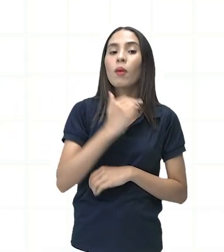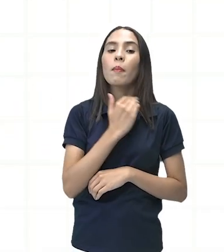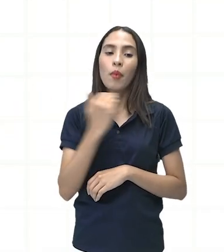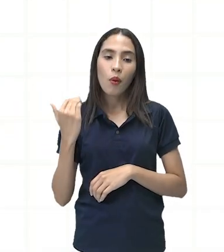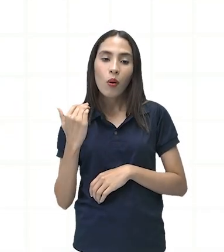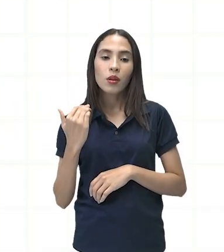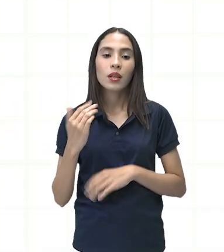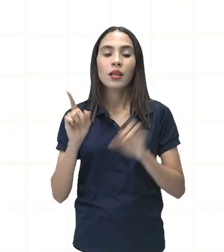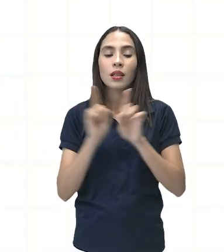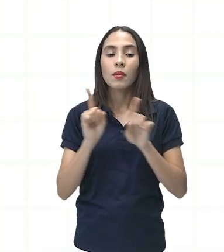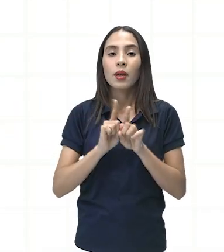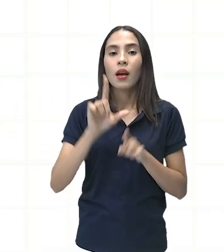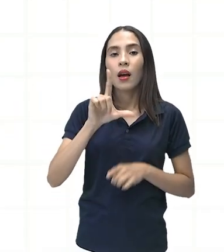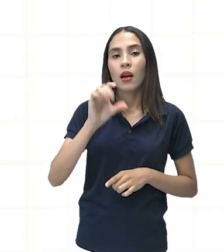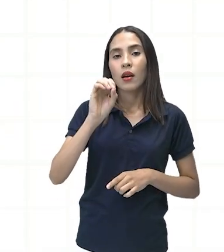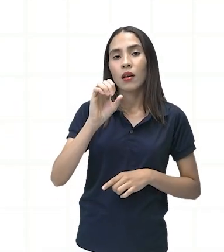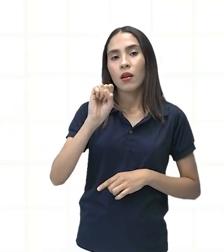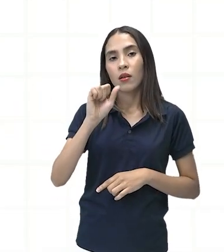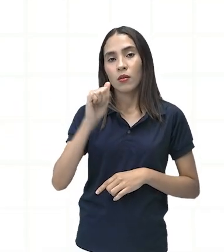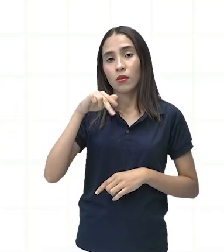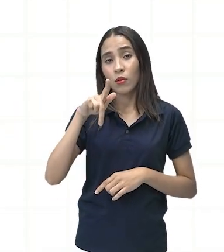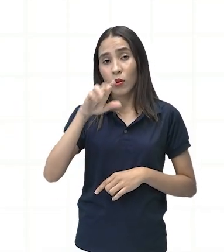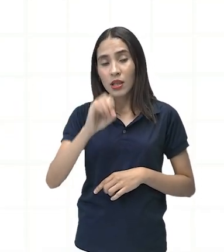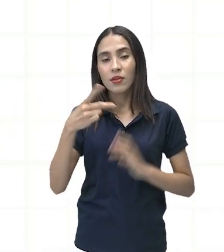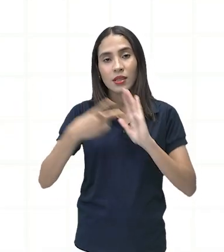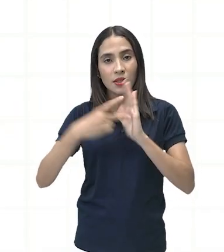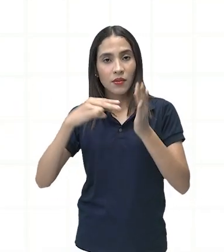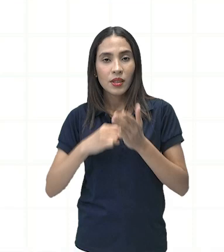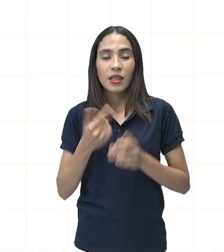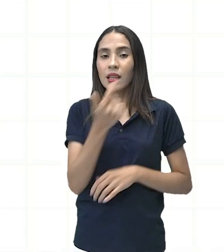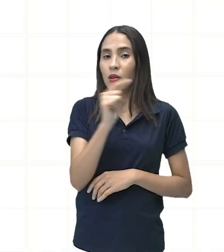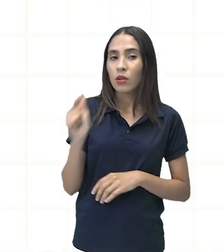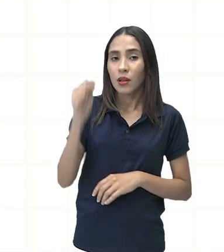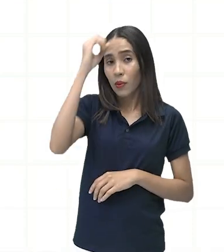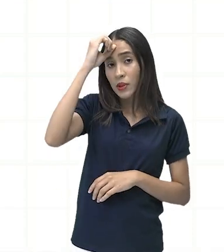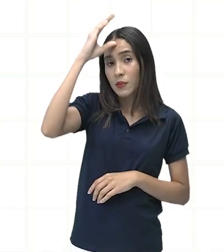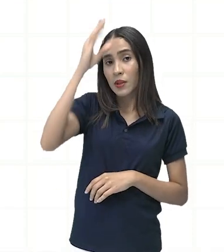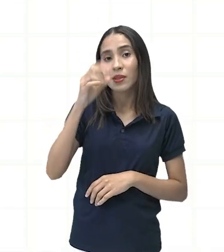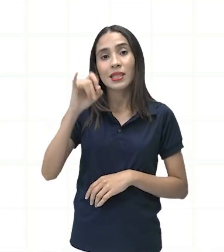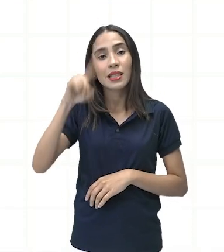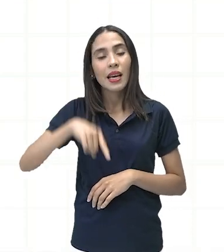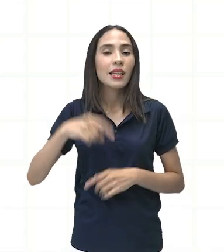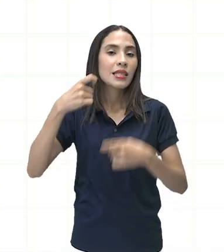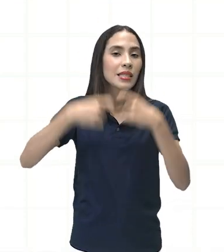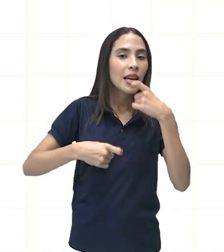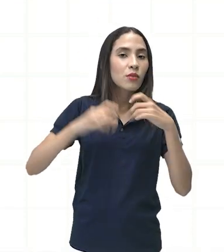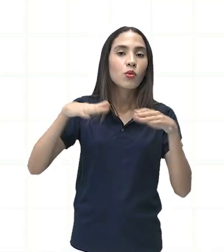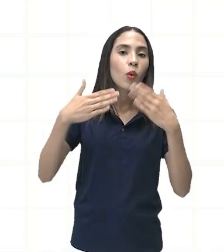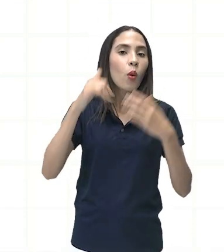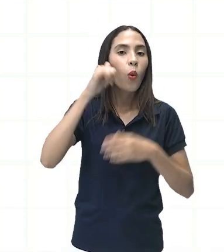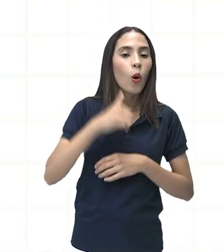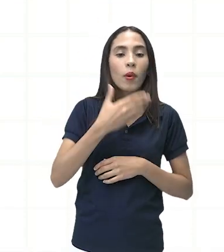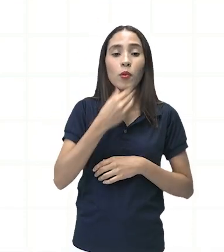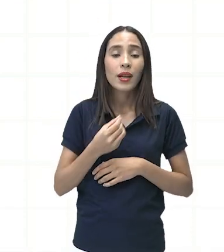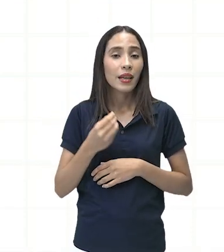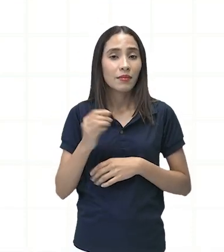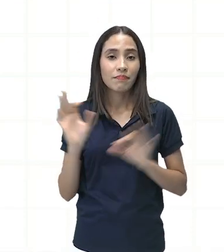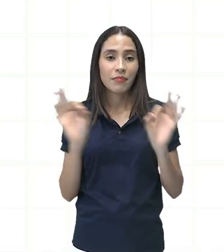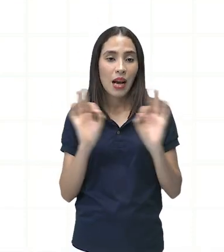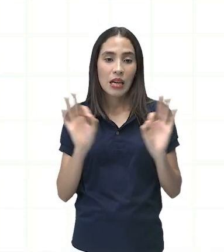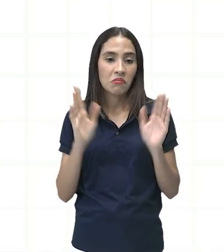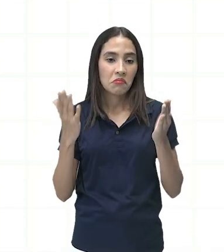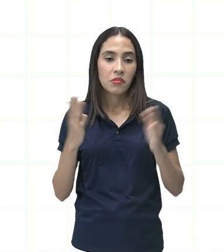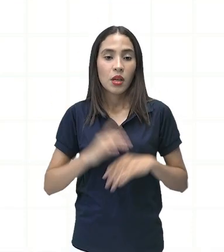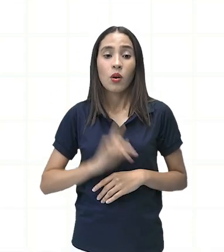losango representa um indivíduo que nós não temos o conhecimento se é homem ou mulher, ok? Agora vamos para